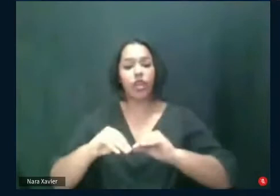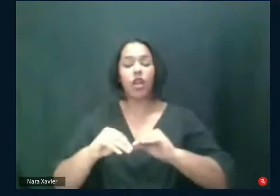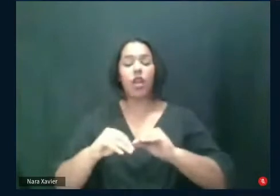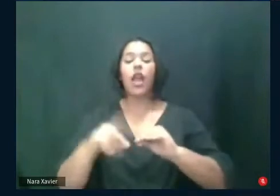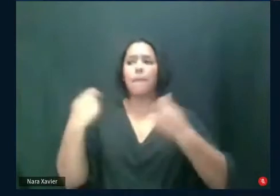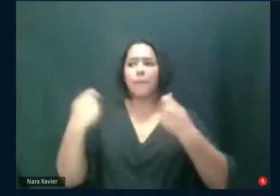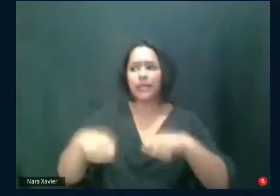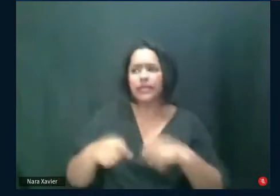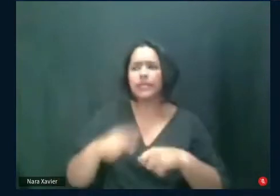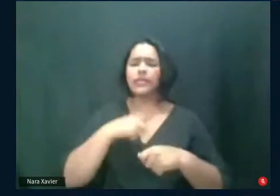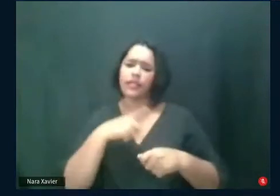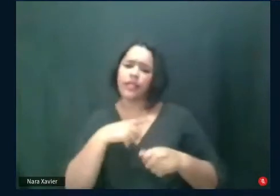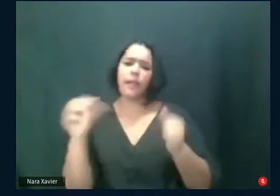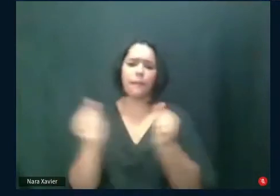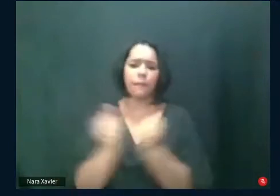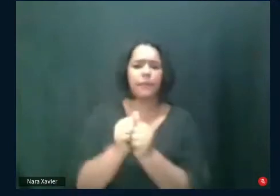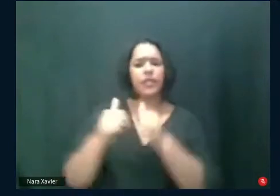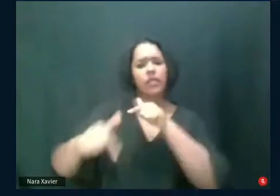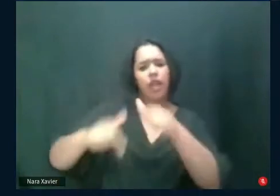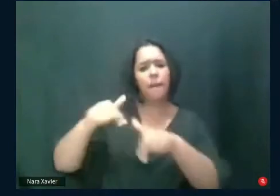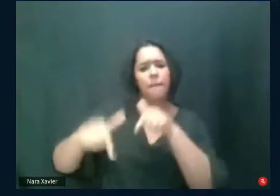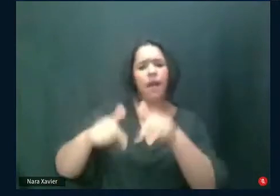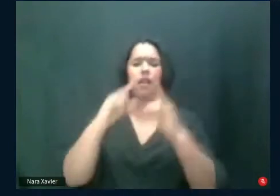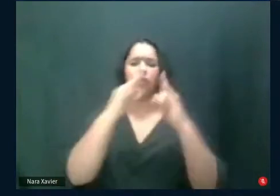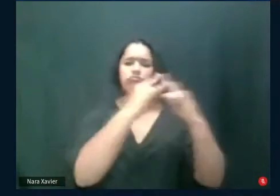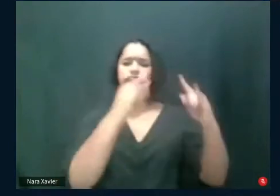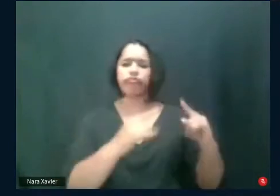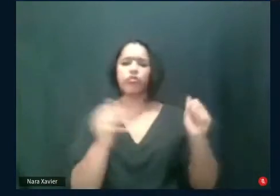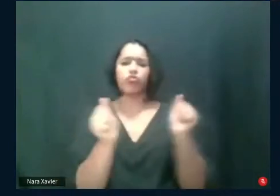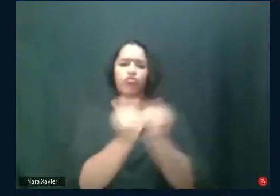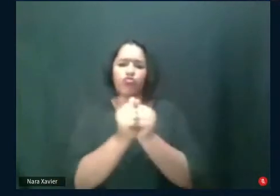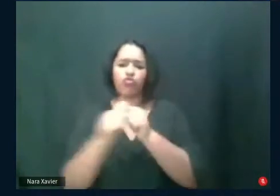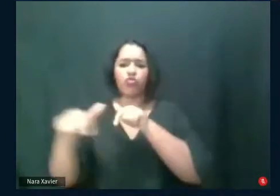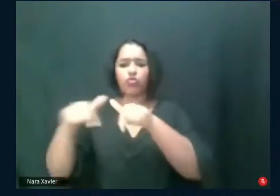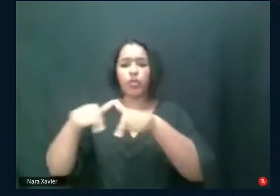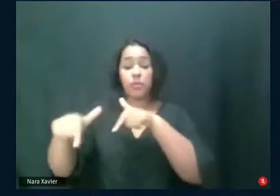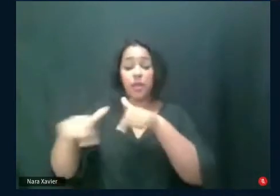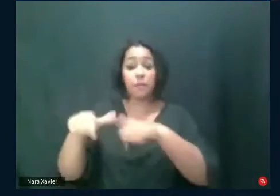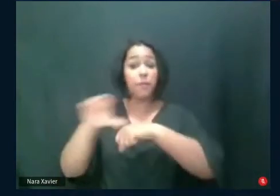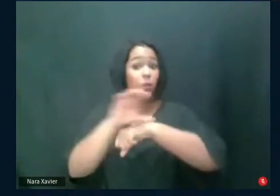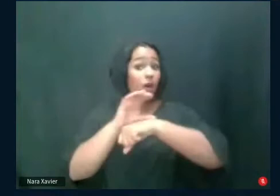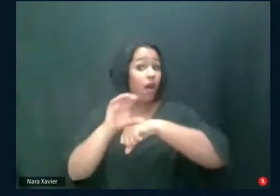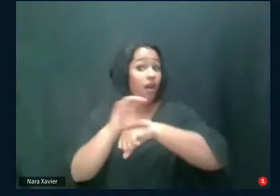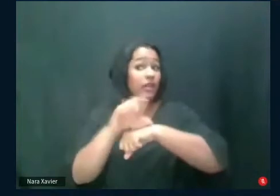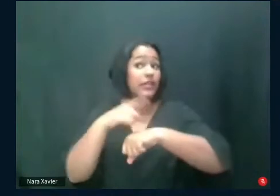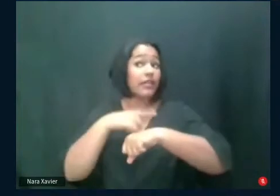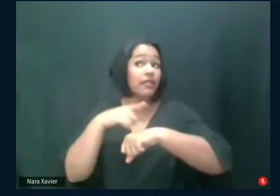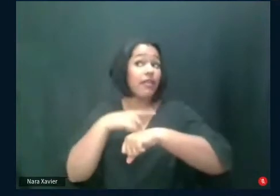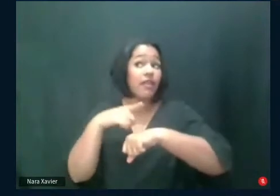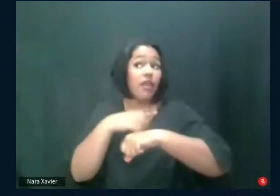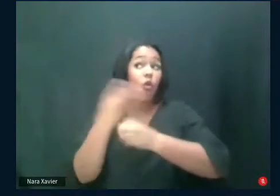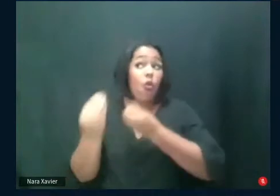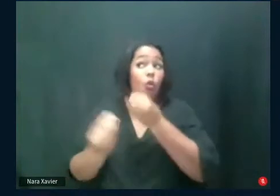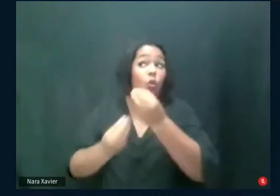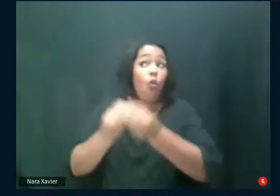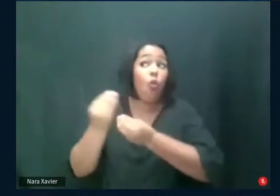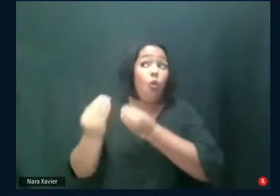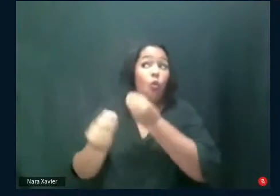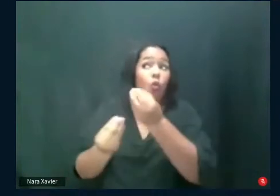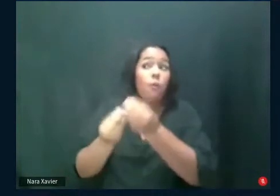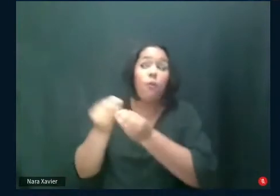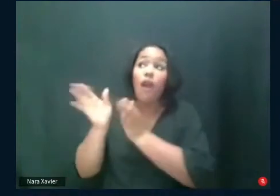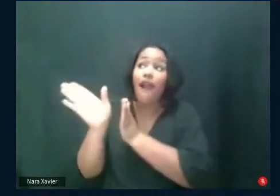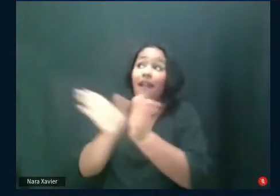o CAS, o INES, as instituições de ensino superior, para o CAS ter acesso ao que está sendo